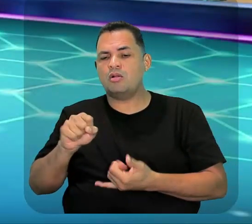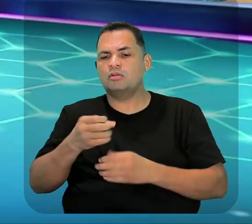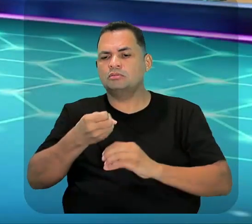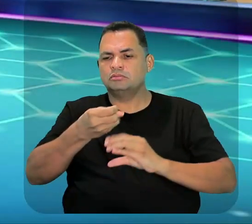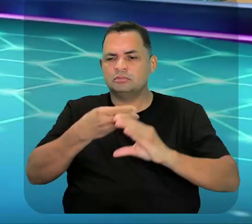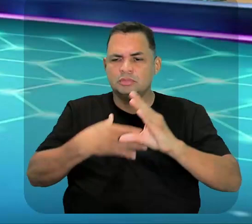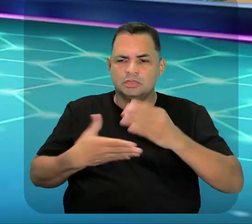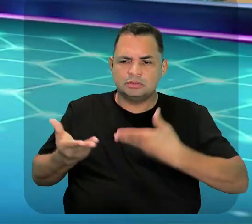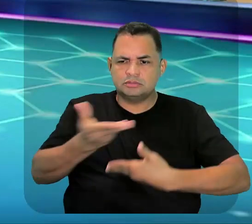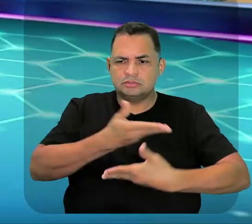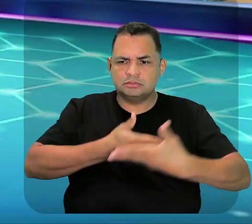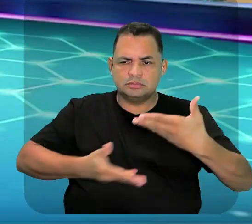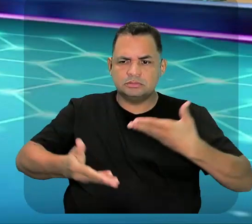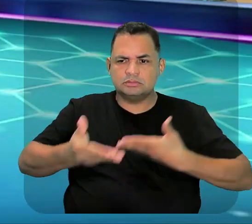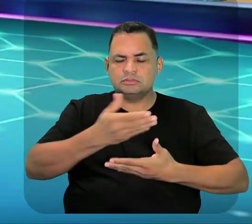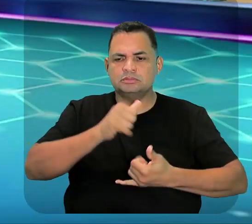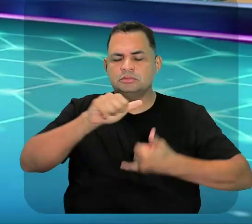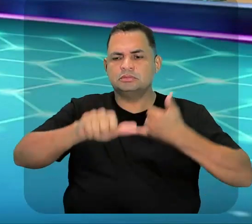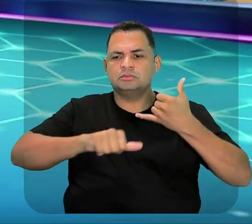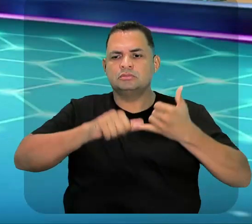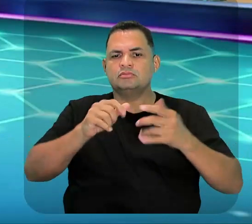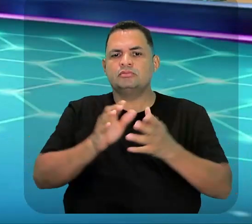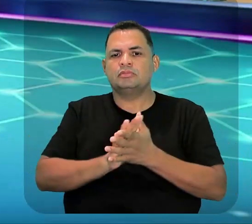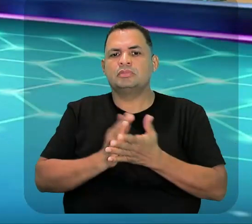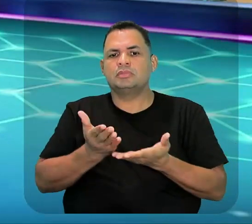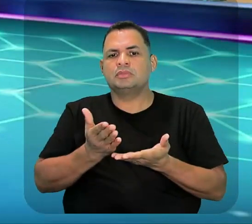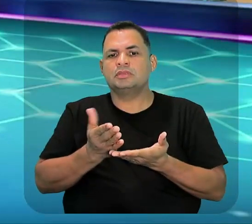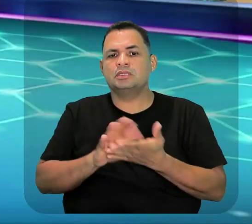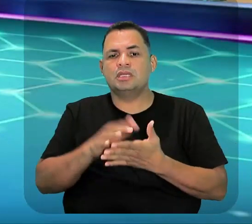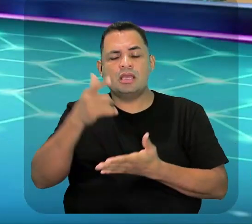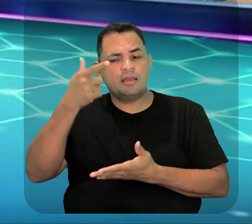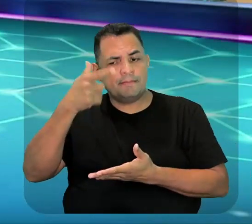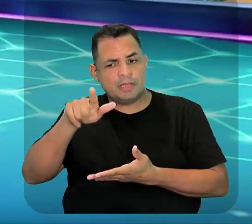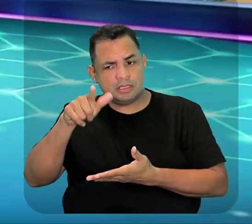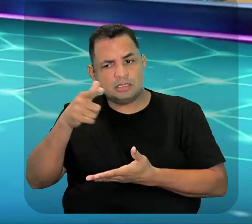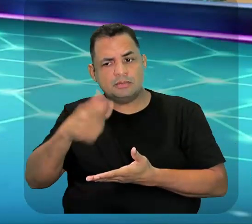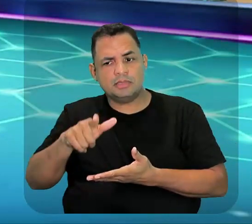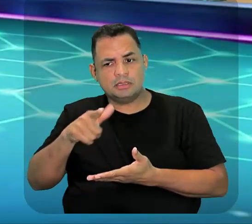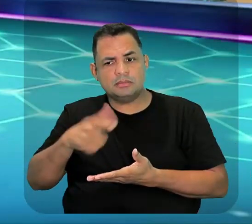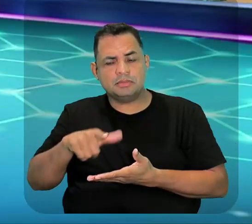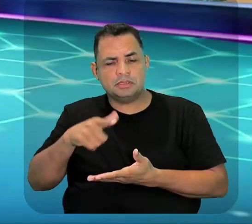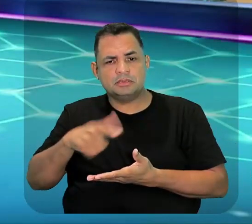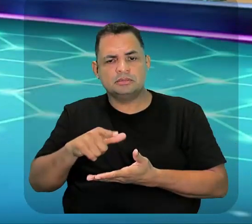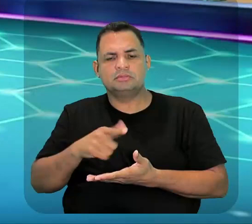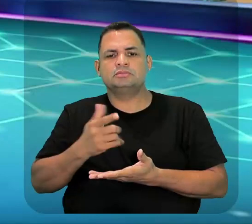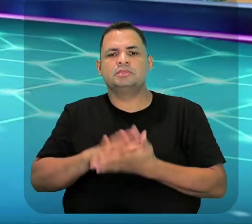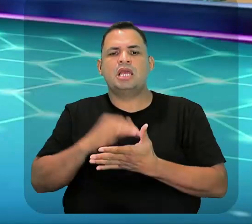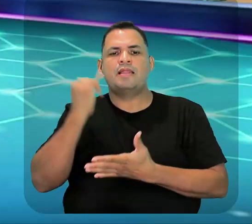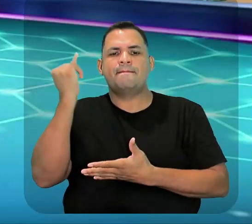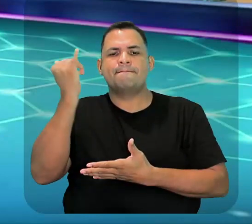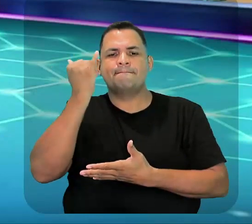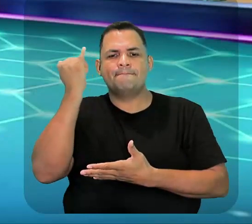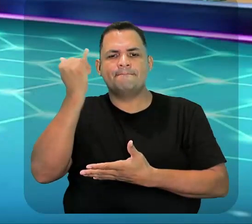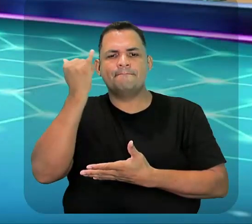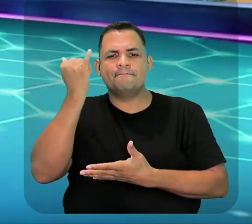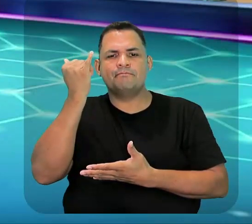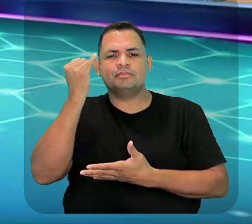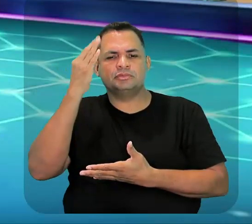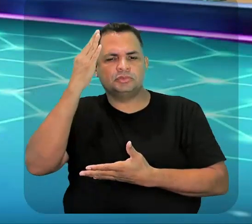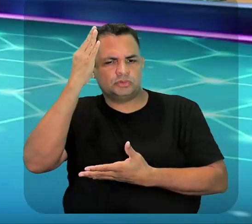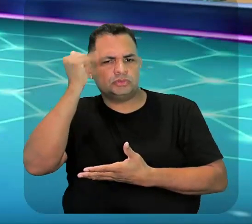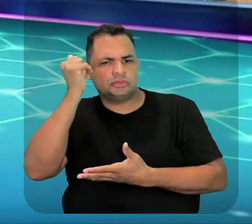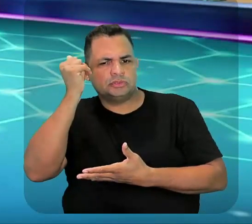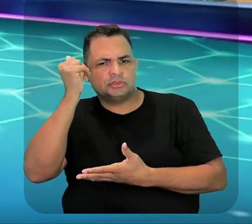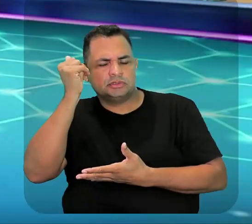funções que interagem nessas reações, elas meio que se repetem. Então é muito importante você ter o